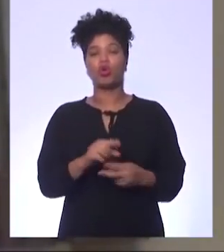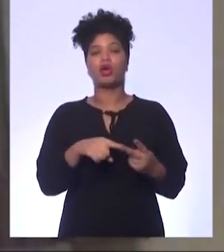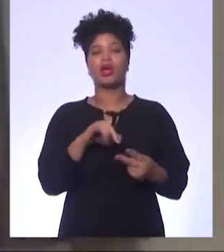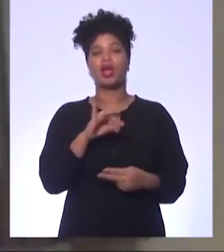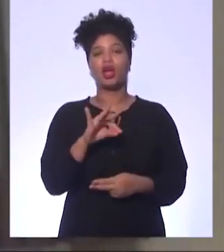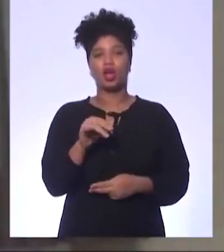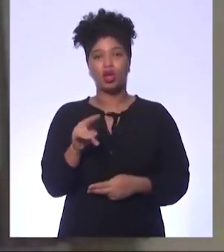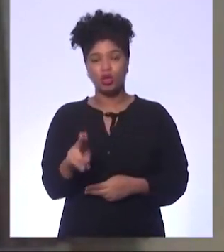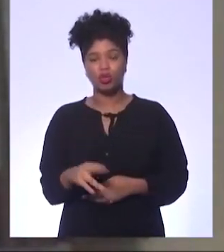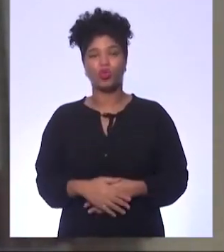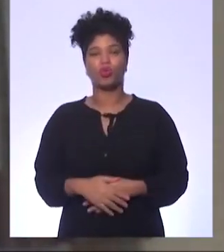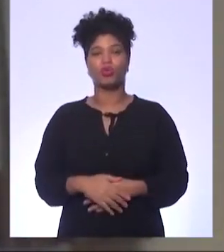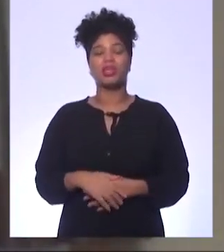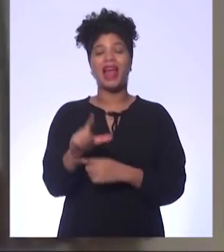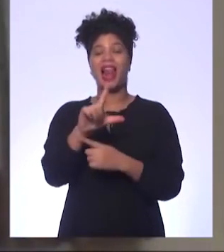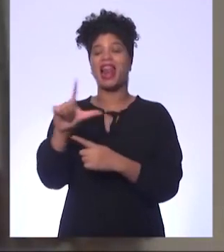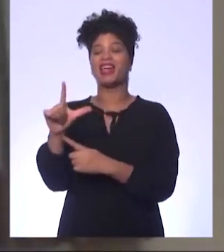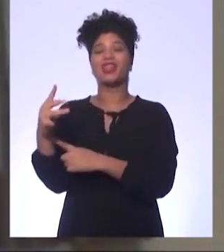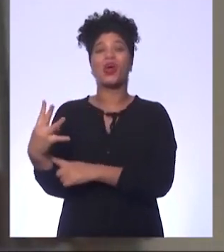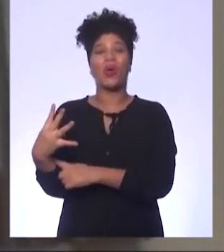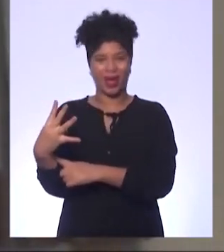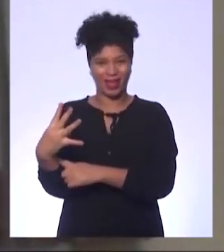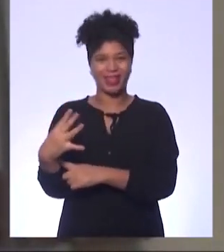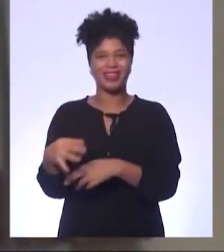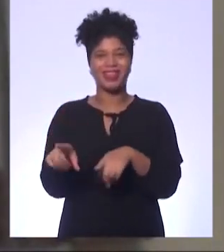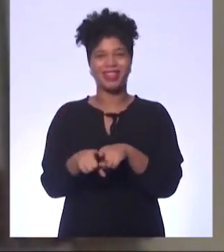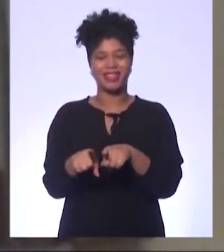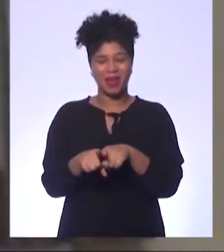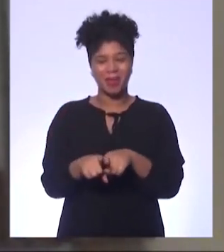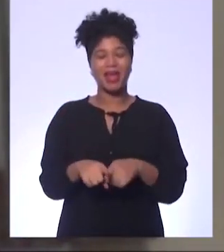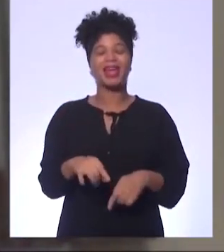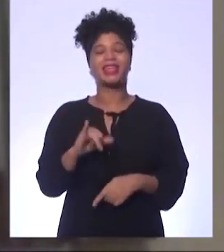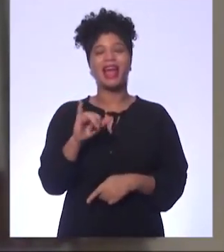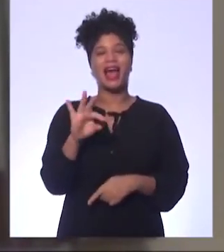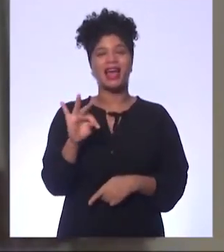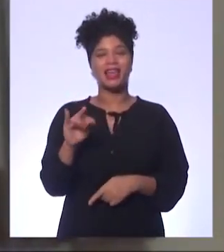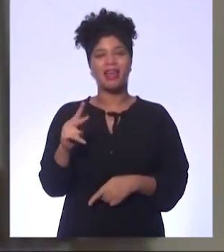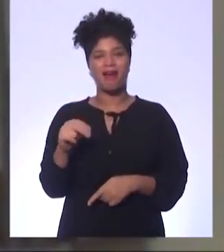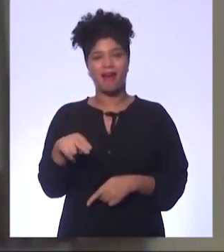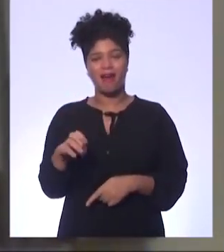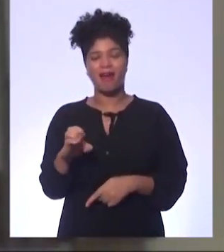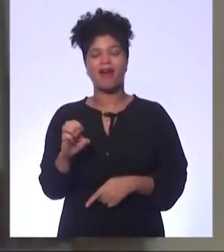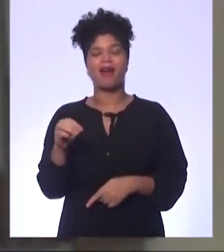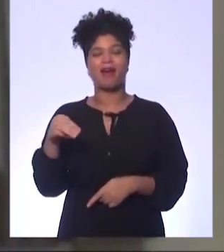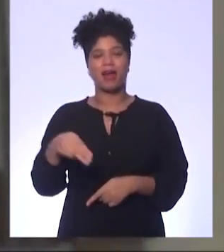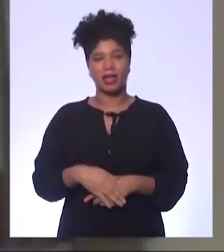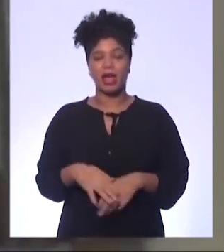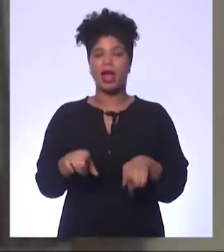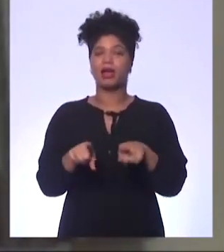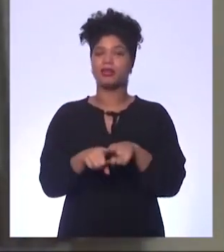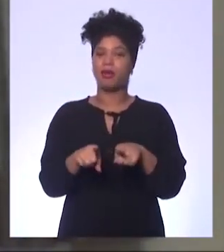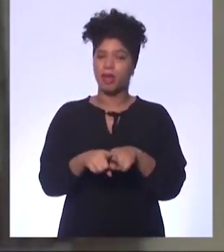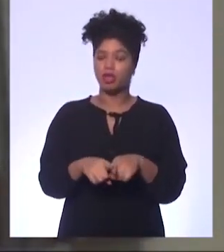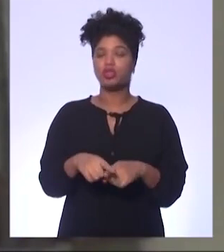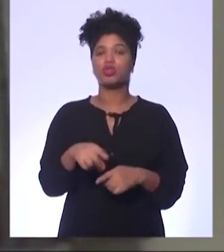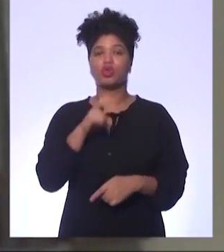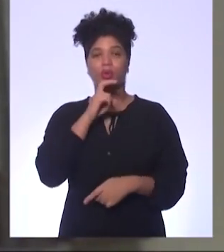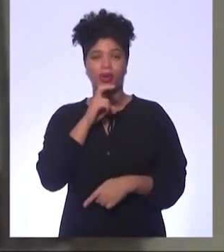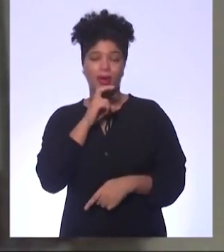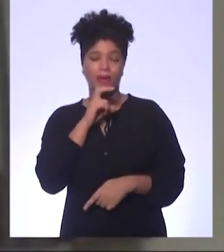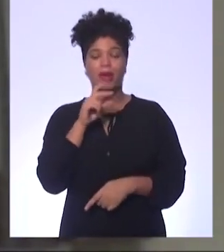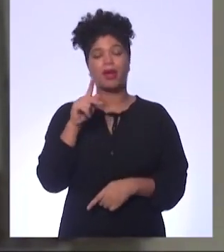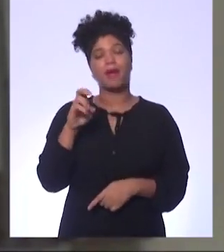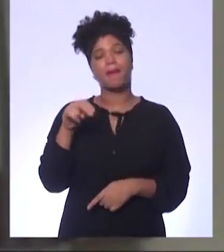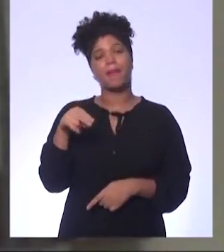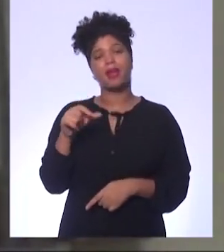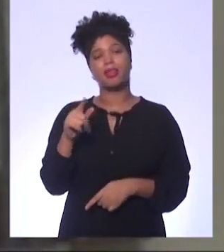na Leste 4, Campinas, Itanhaém, Registro, Sorocaba e Penápolis. Professora Roberta, é isso mesmo?